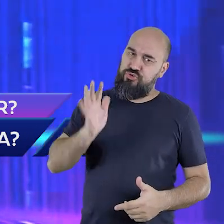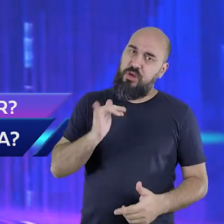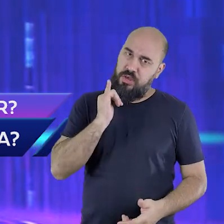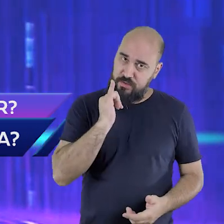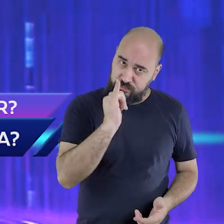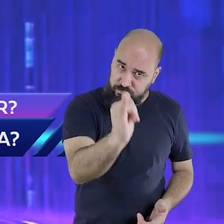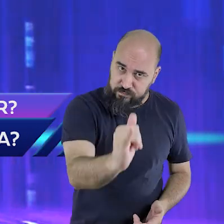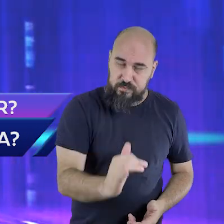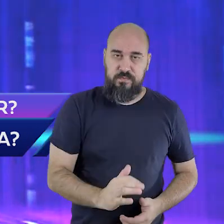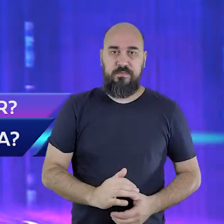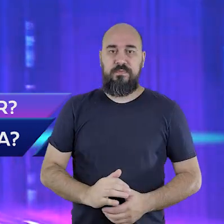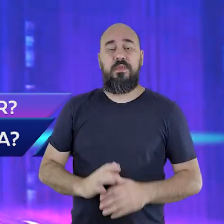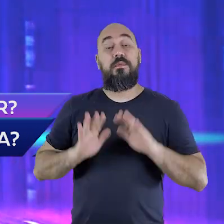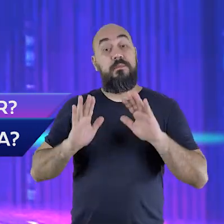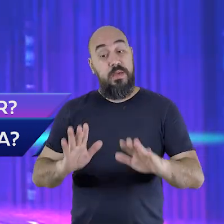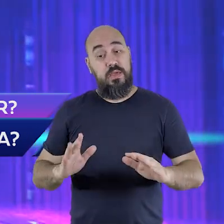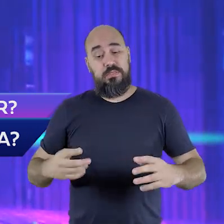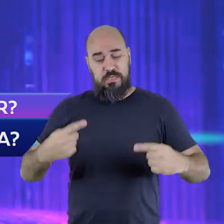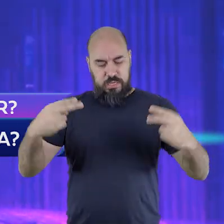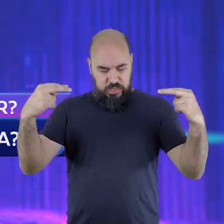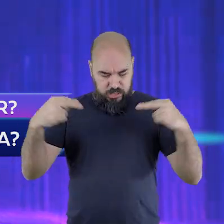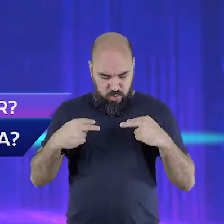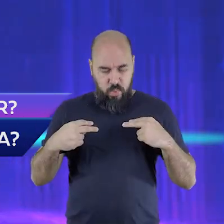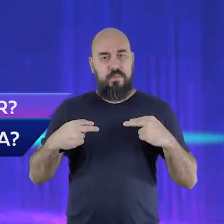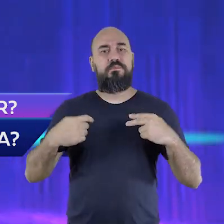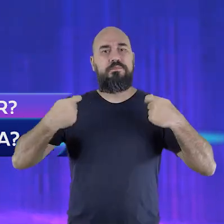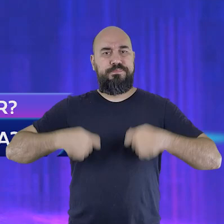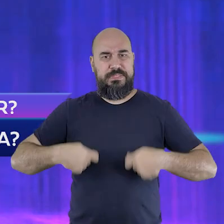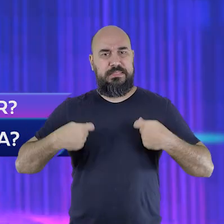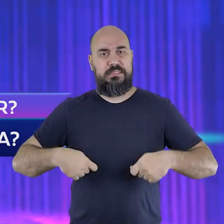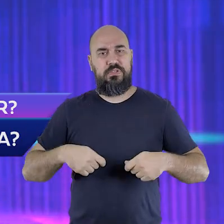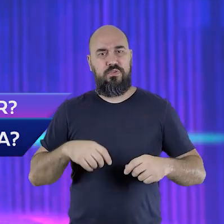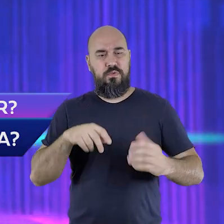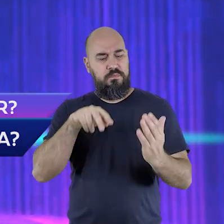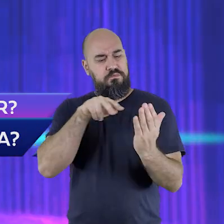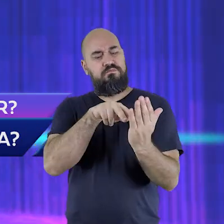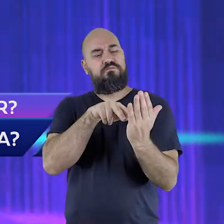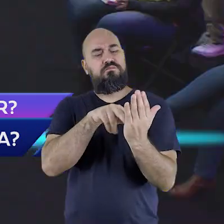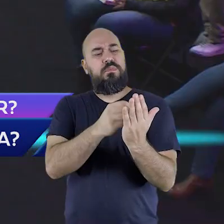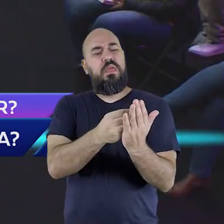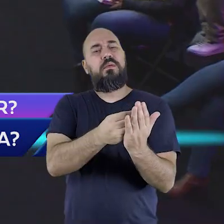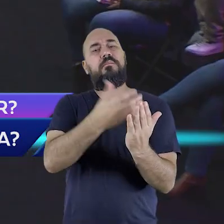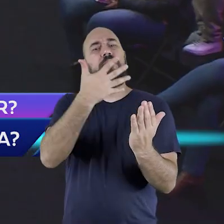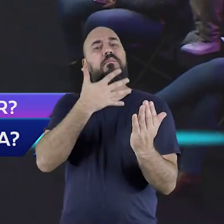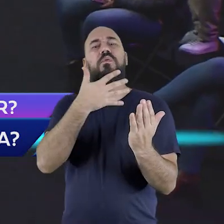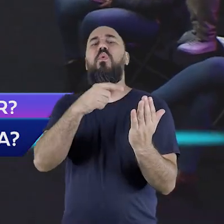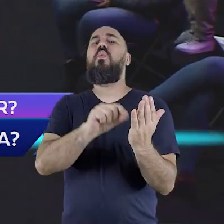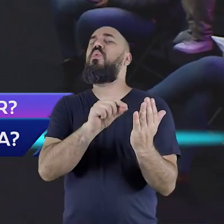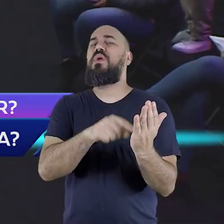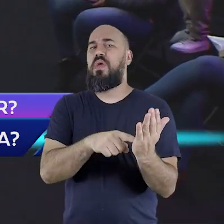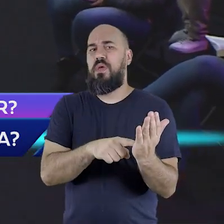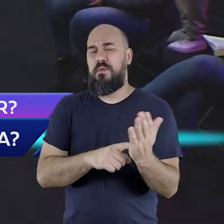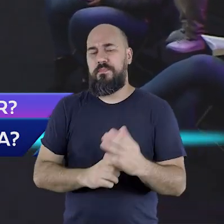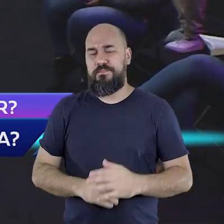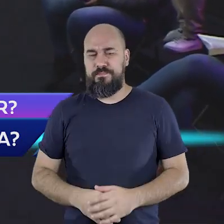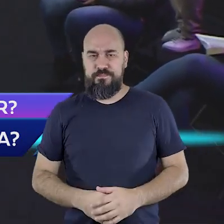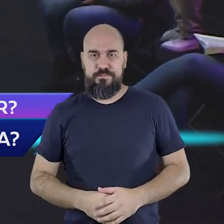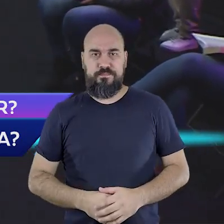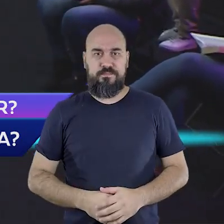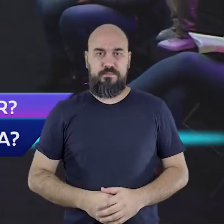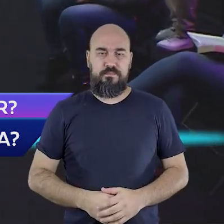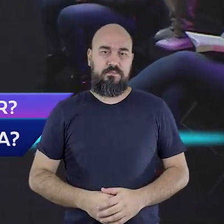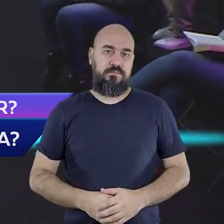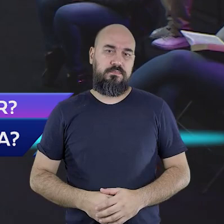está em viver de acordo com a revelação do Senhor. O profeta Daniel